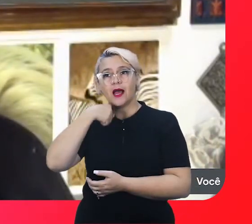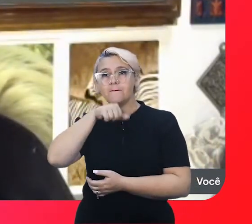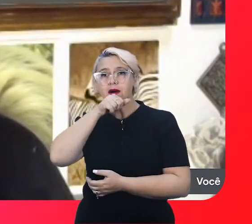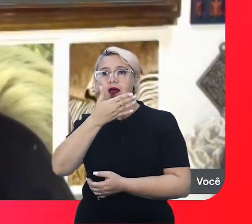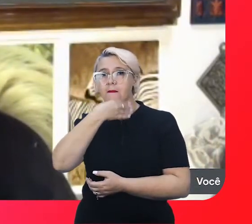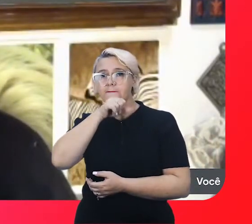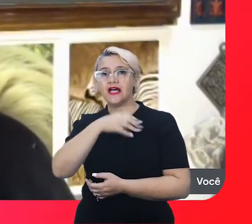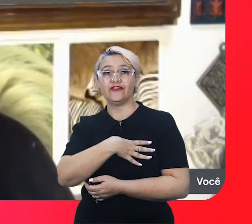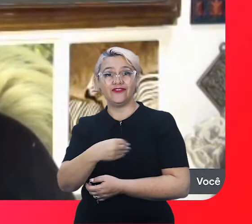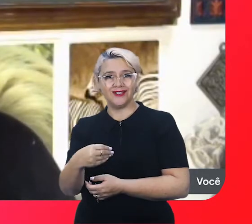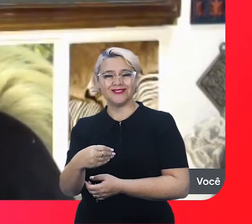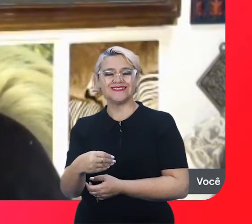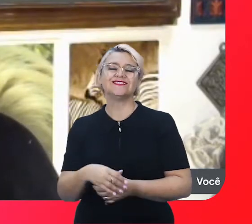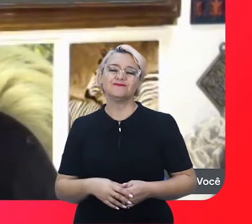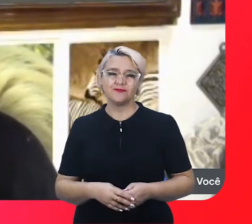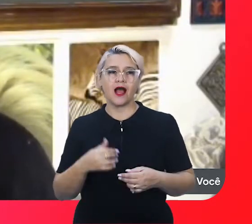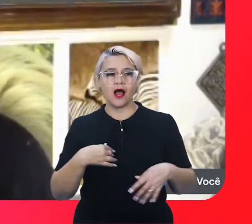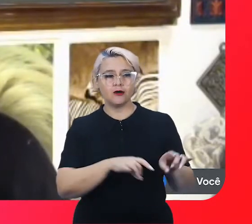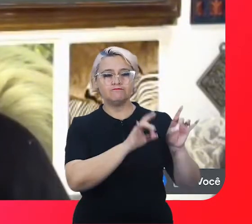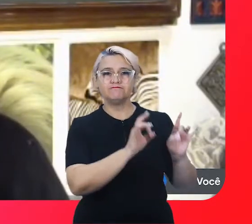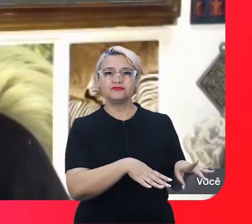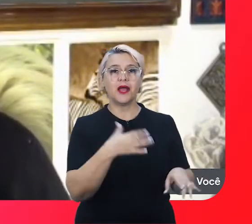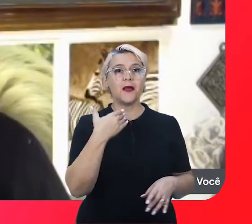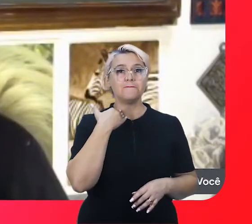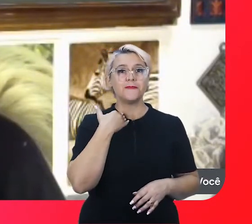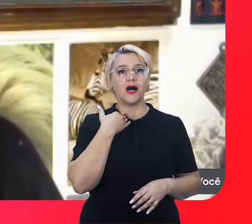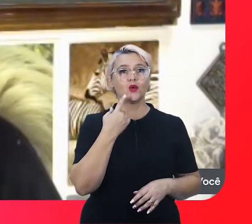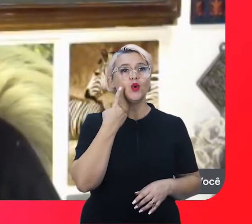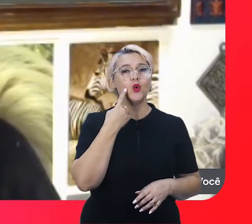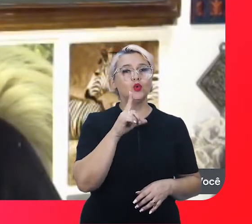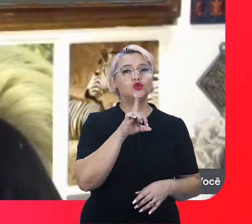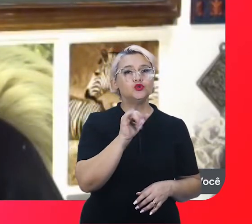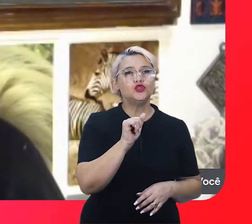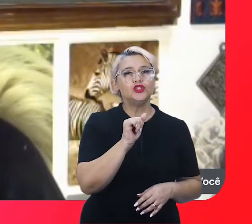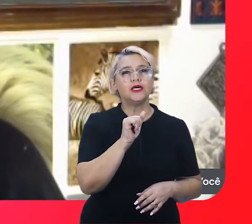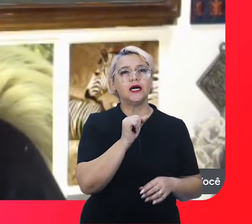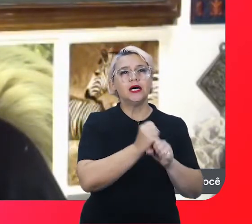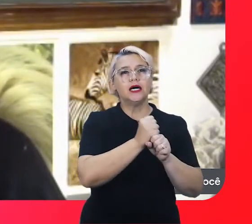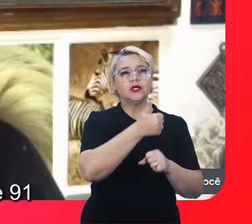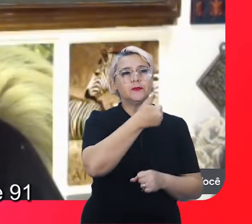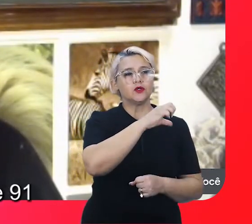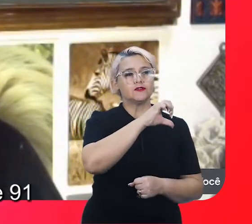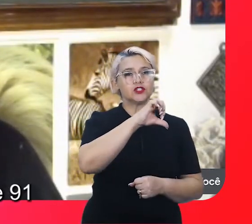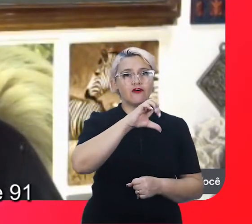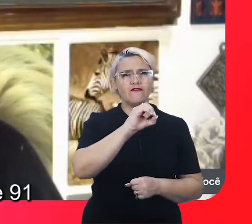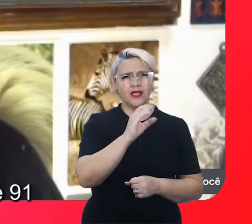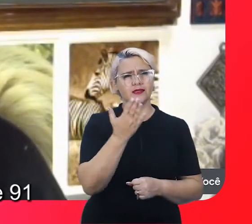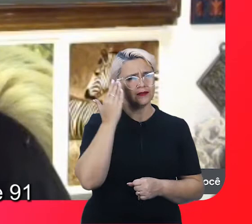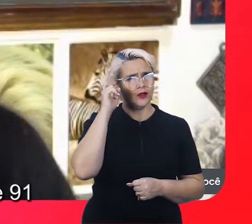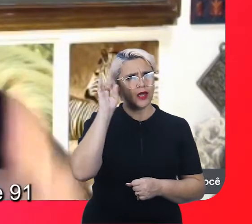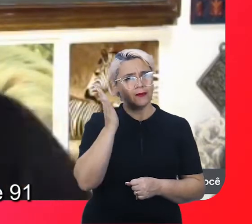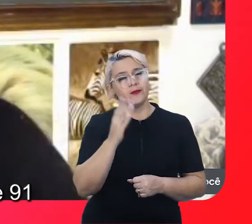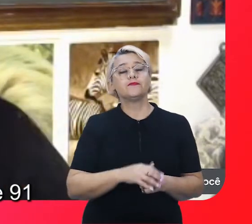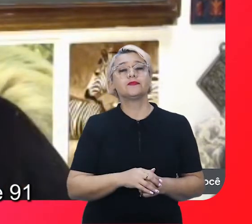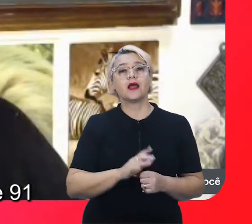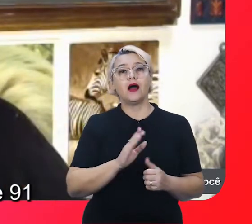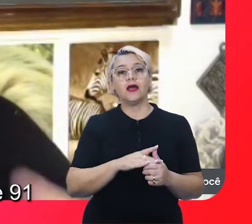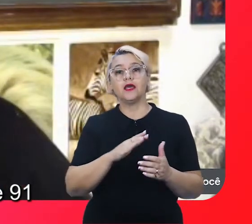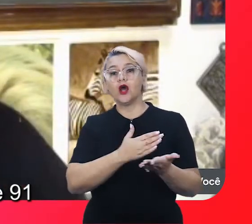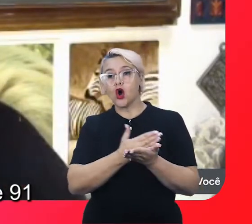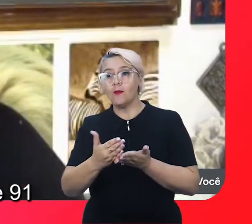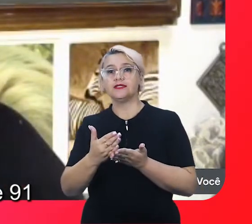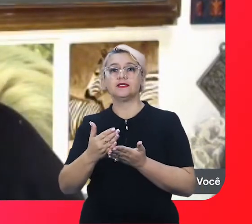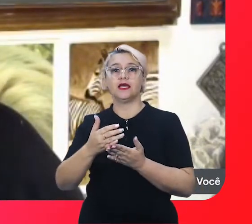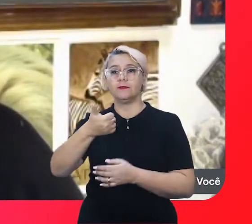Filhos. E aí eu saí do BNDES assim, no último dia útil de 1990, se não me engano, e no primeiro dia útil